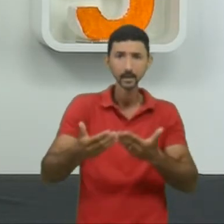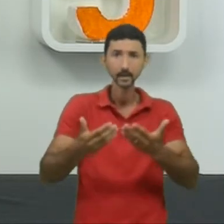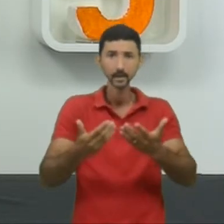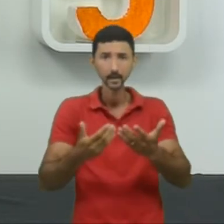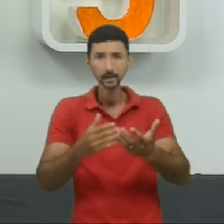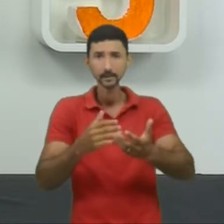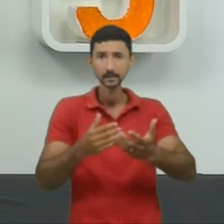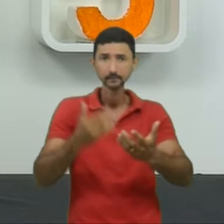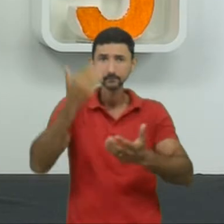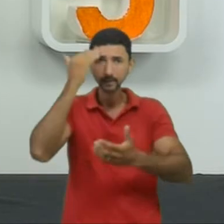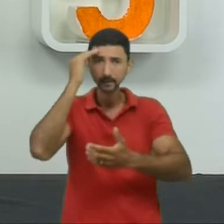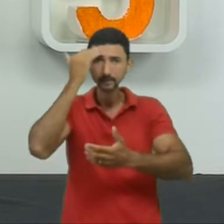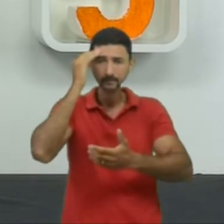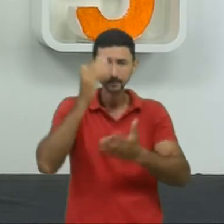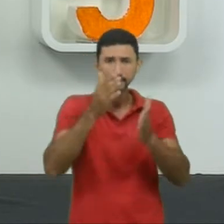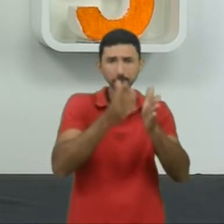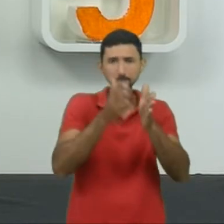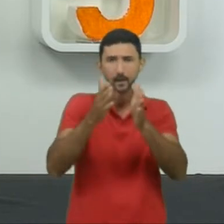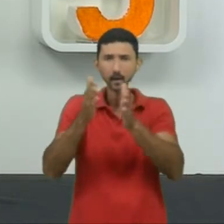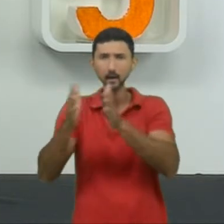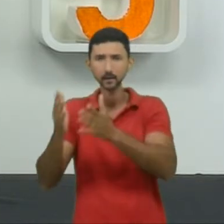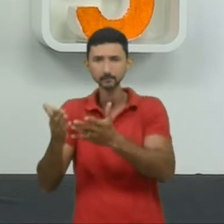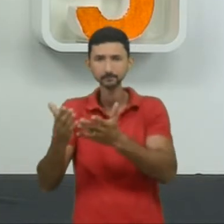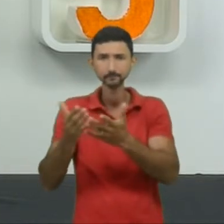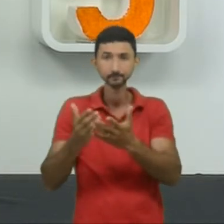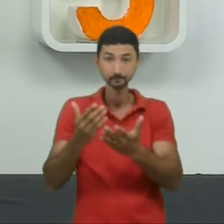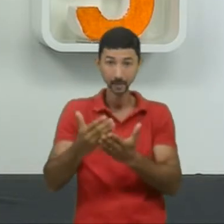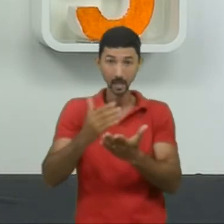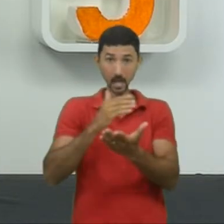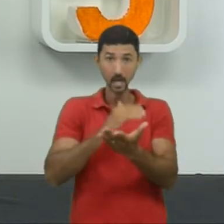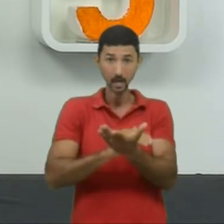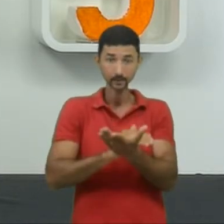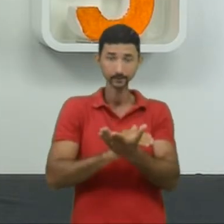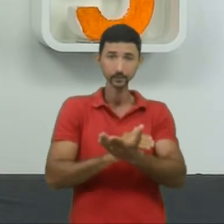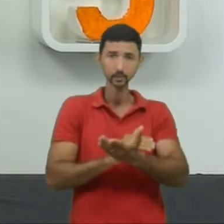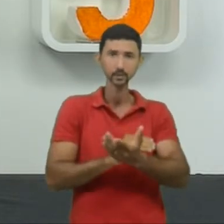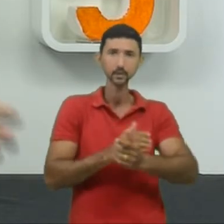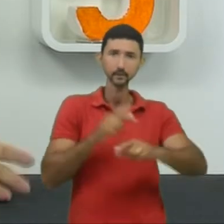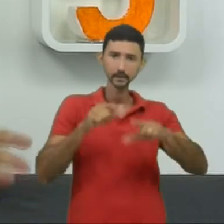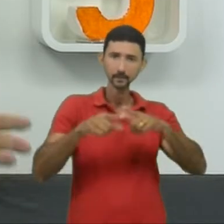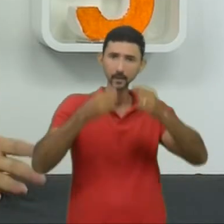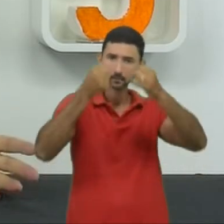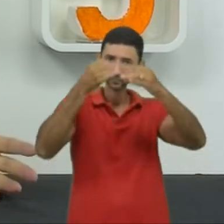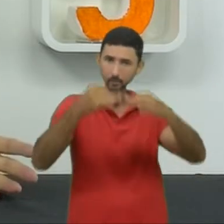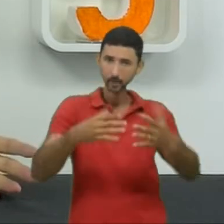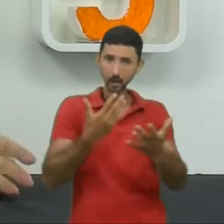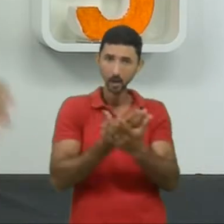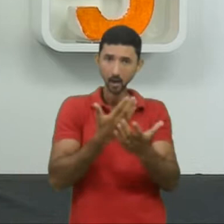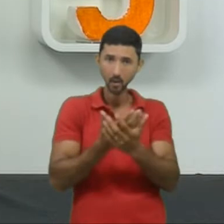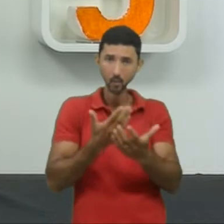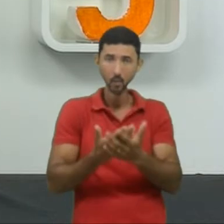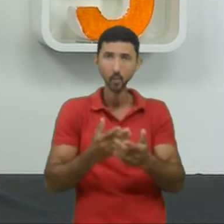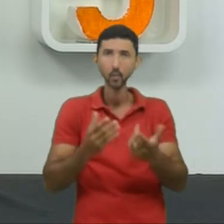poder entender cada processo. Antes de tudo, a gente vai trabalhar nessa aula de hoje